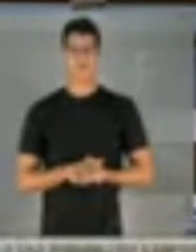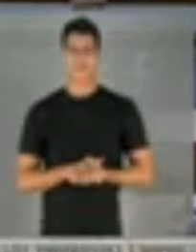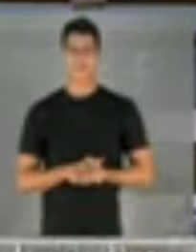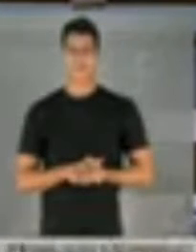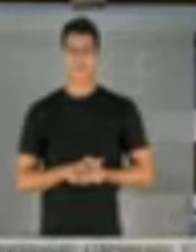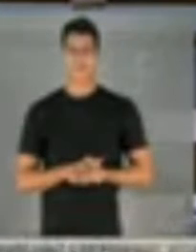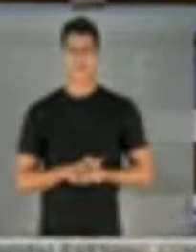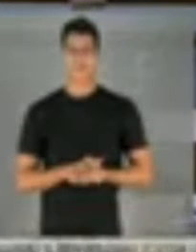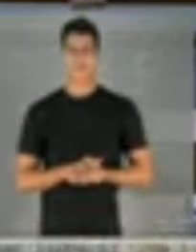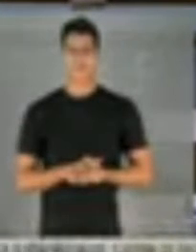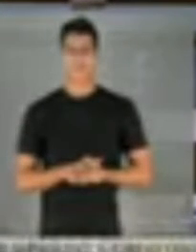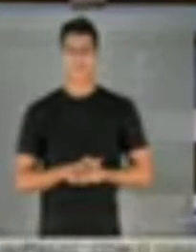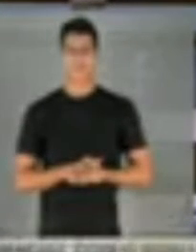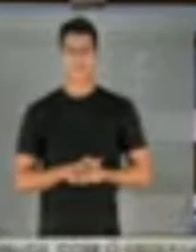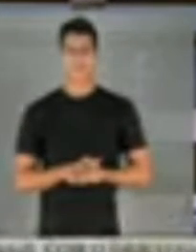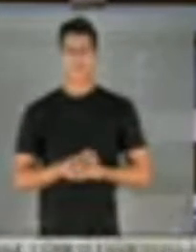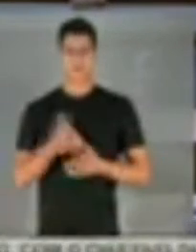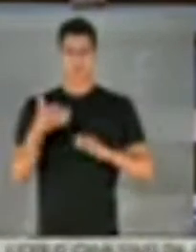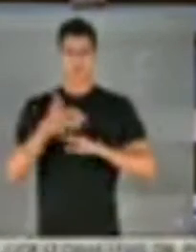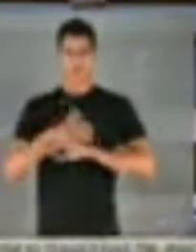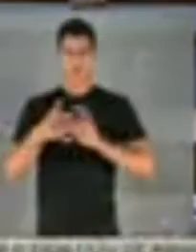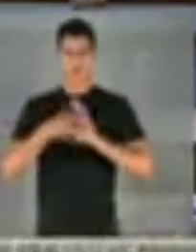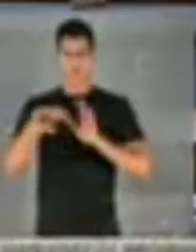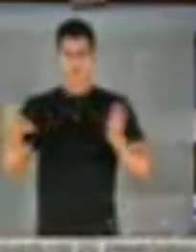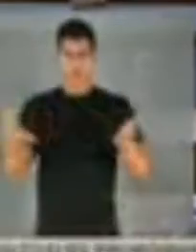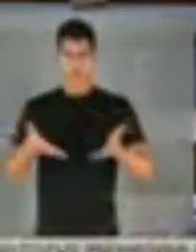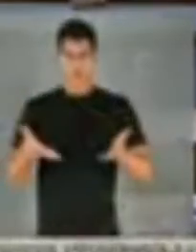Vossa Excelência entrou com o requerimento hoje?